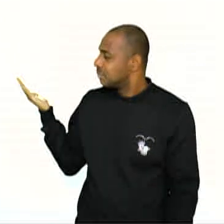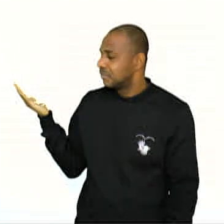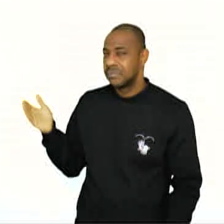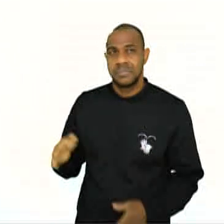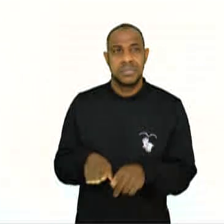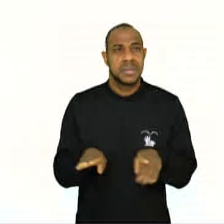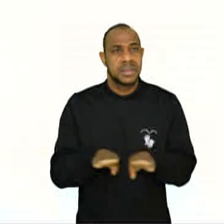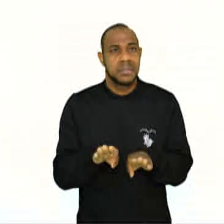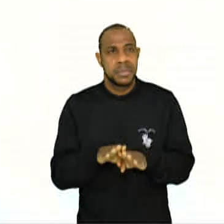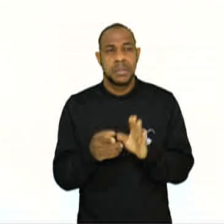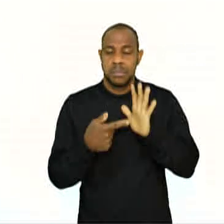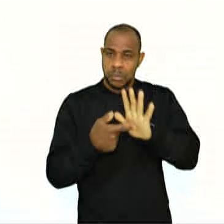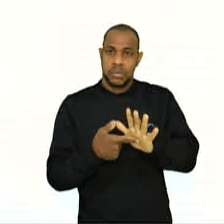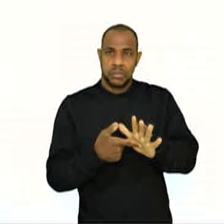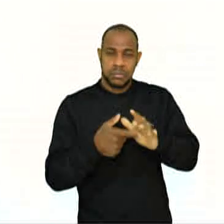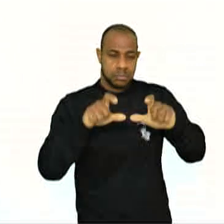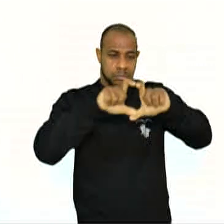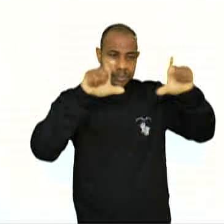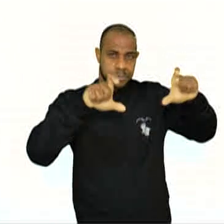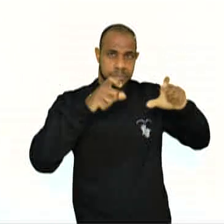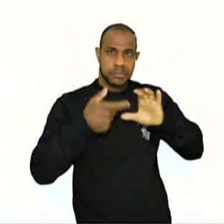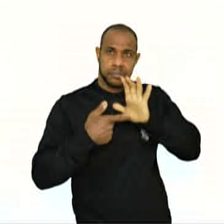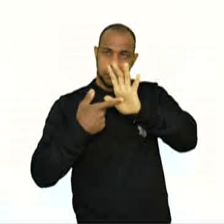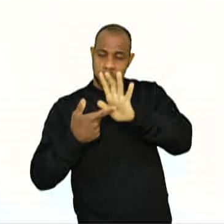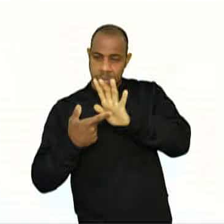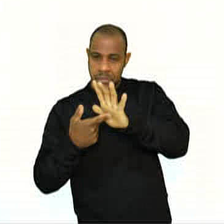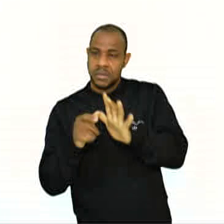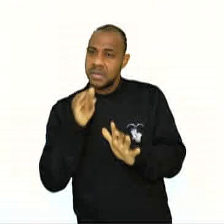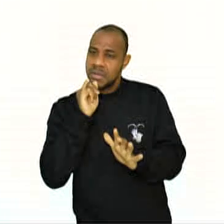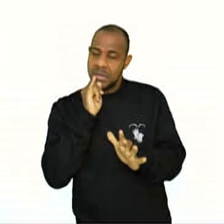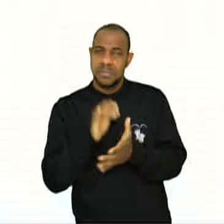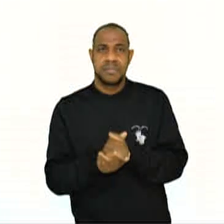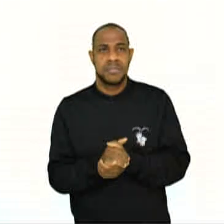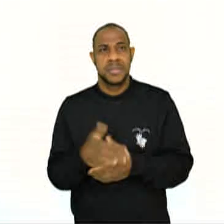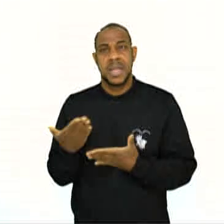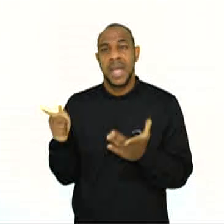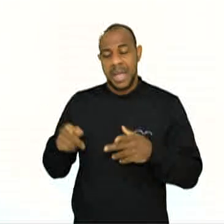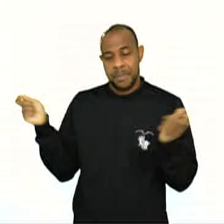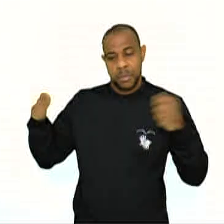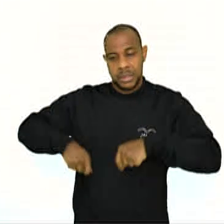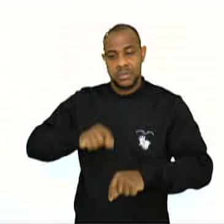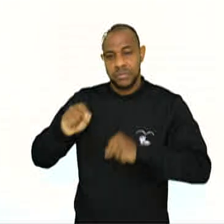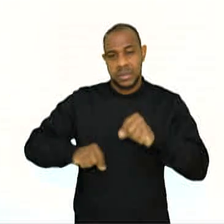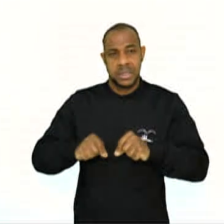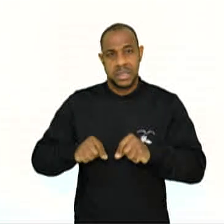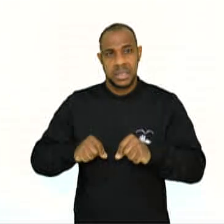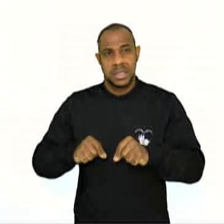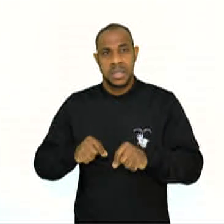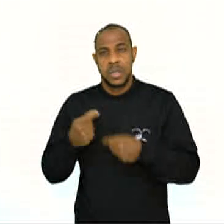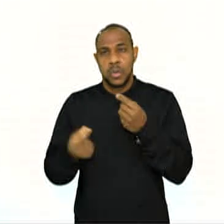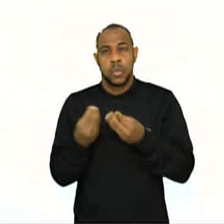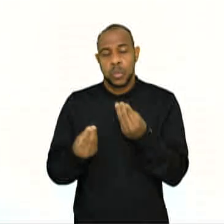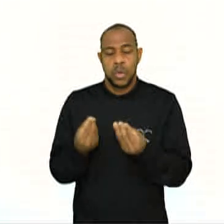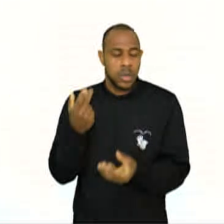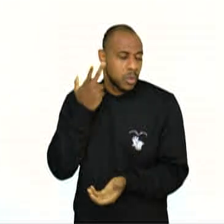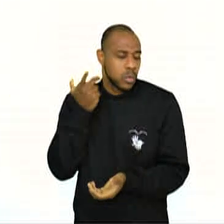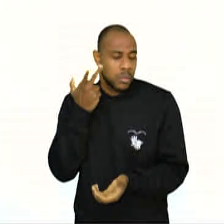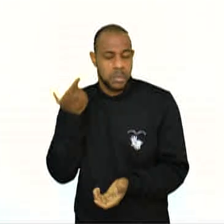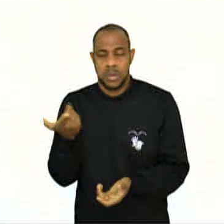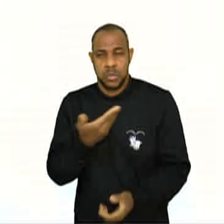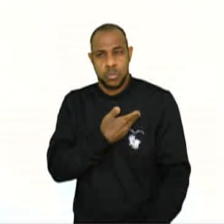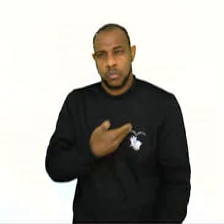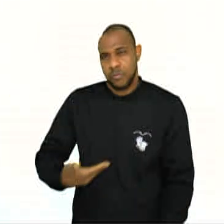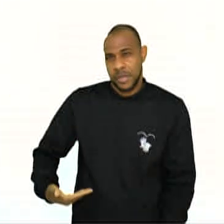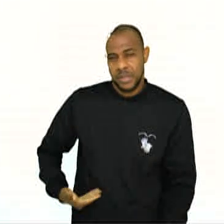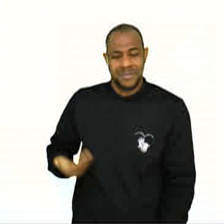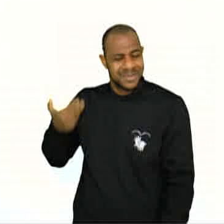embora a citação apresente Era Vargas como parte de um modelo ultrapassado, é possível apontar aspectos comuns aos governos que,